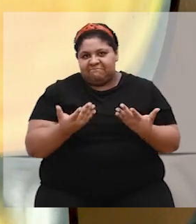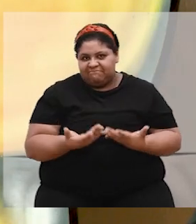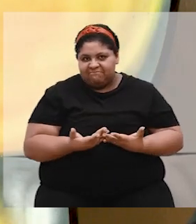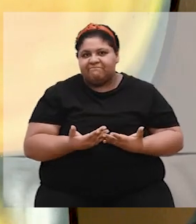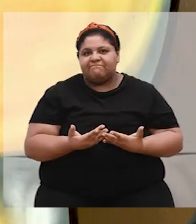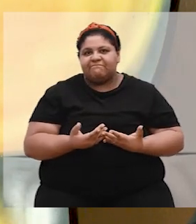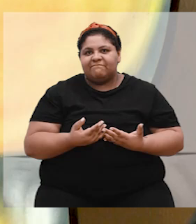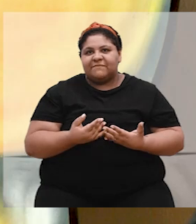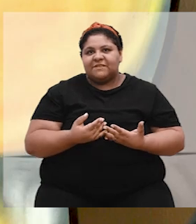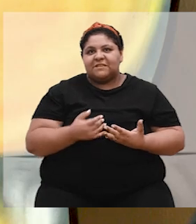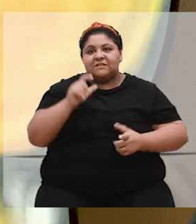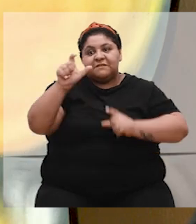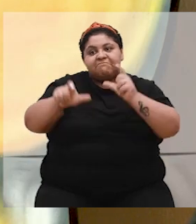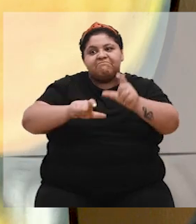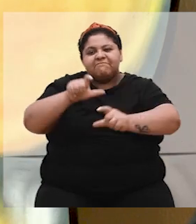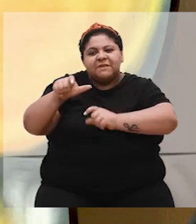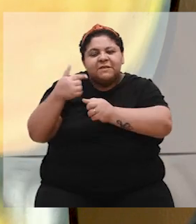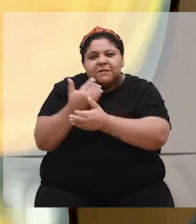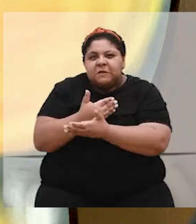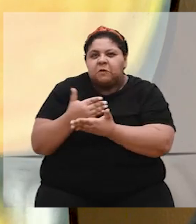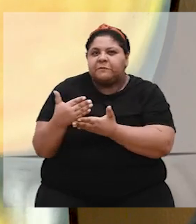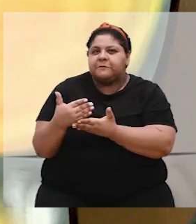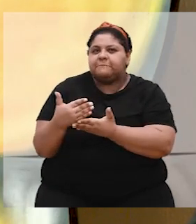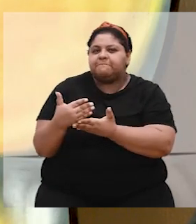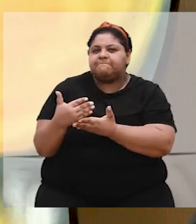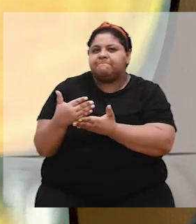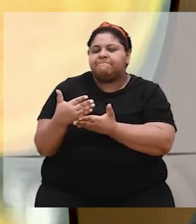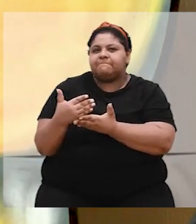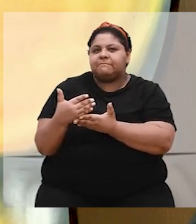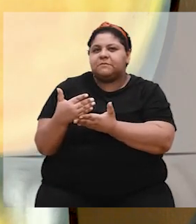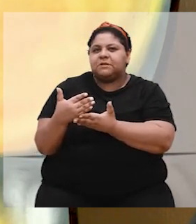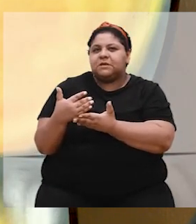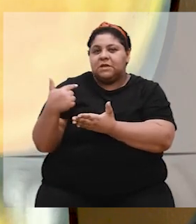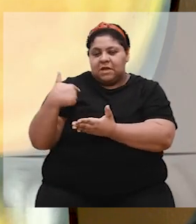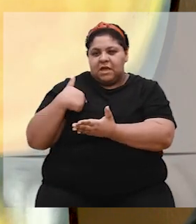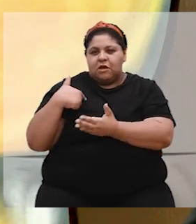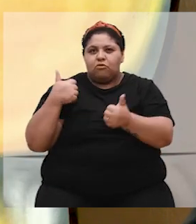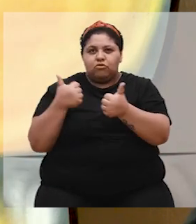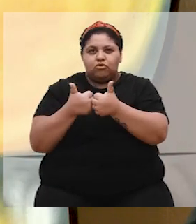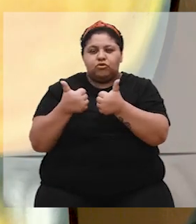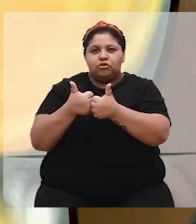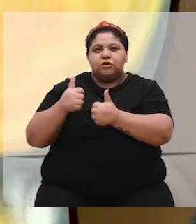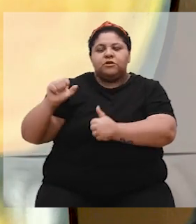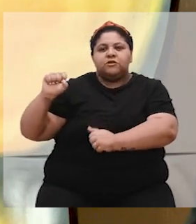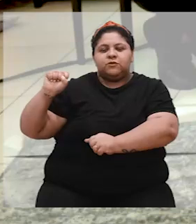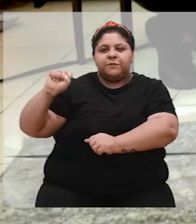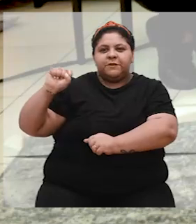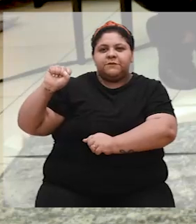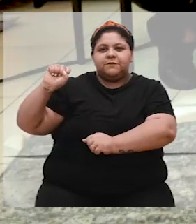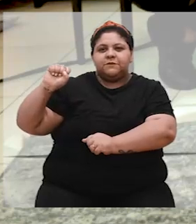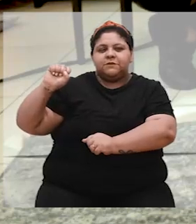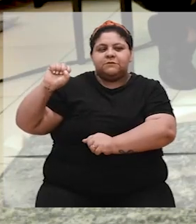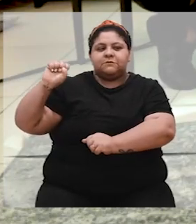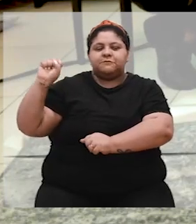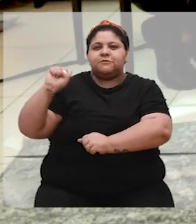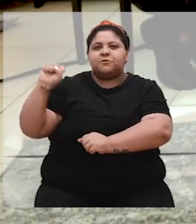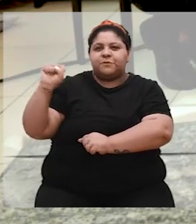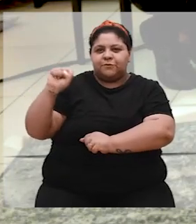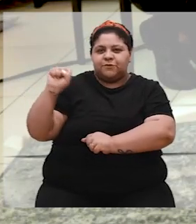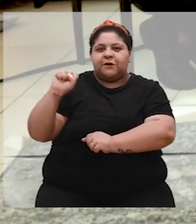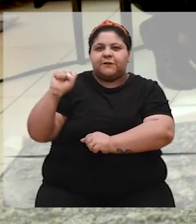certo. E aquelas pessoas começaram, a gente fez até, eu e o meu sobrinho, o Felipe Cavalcante, um